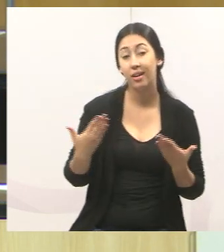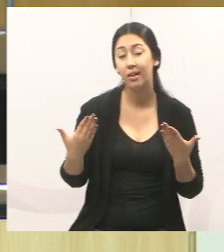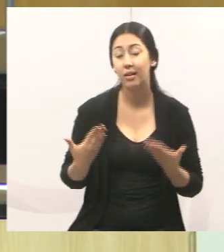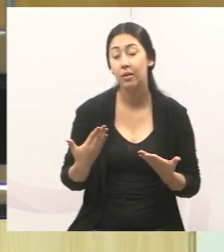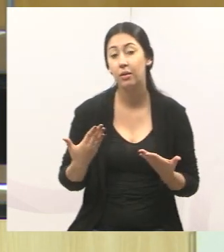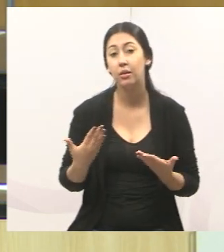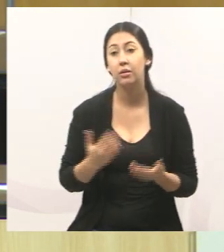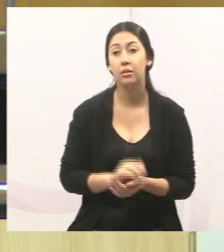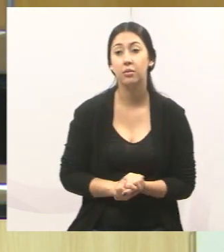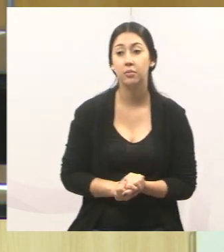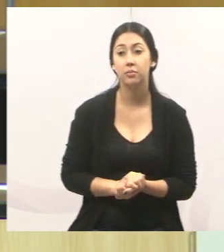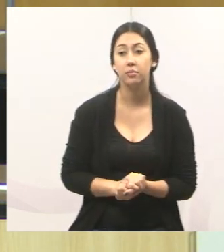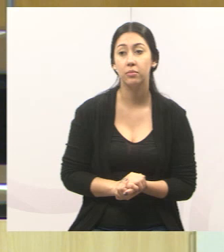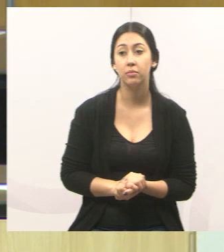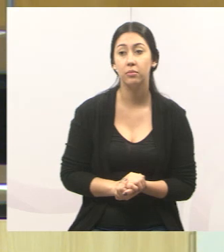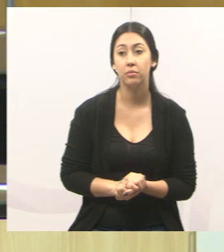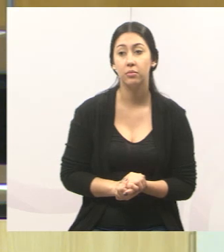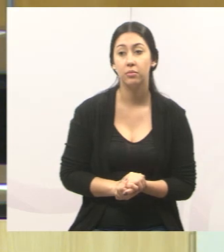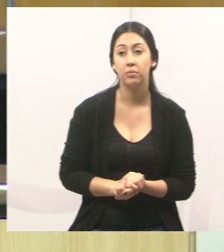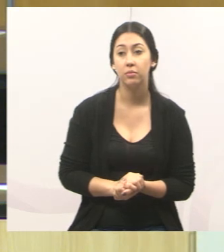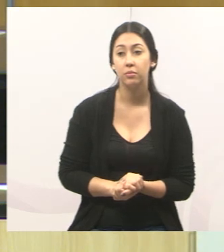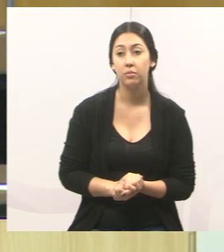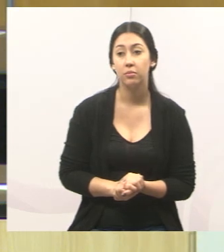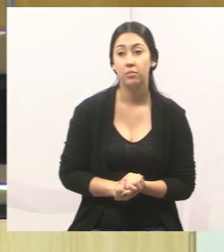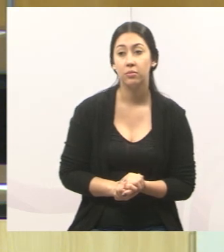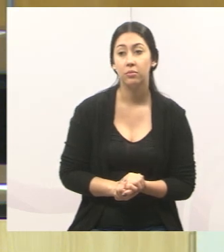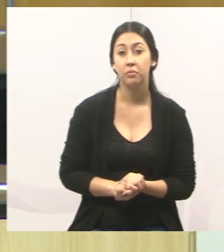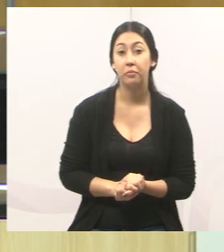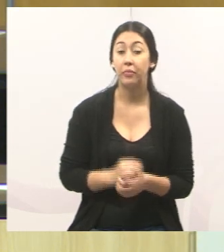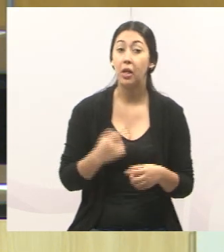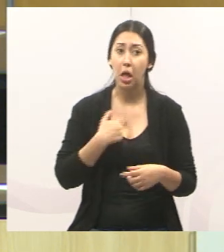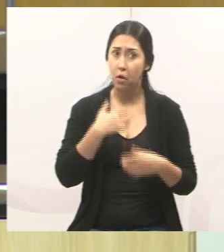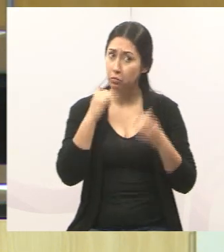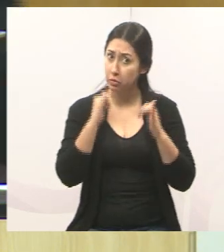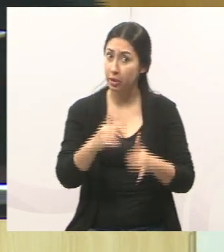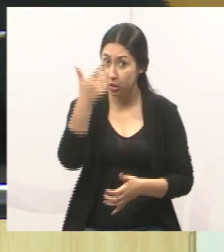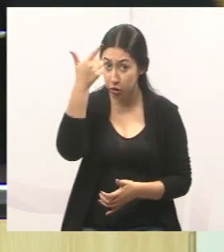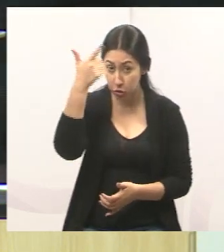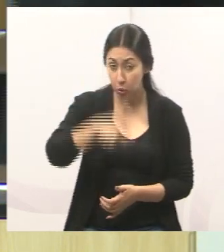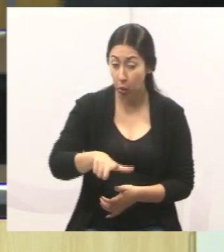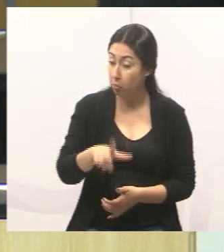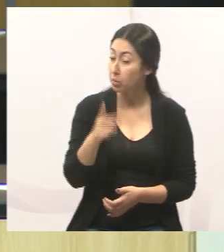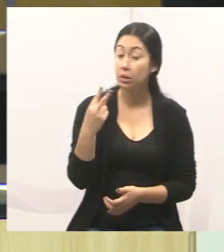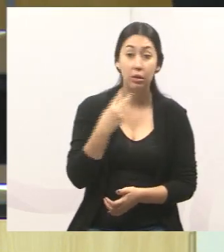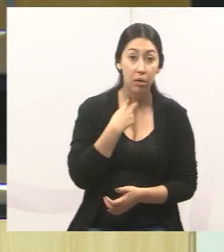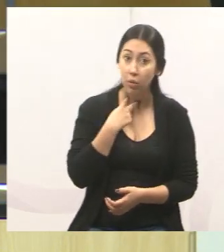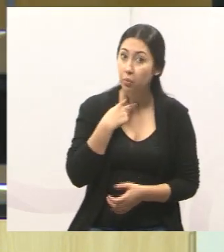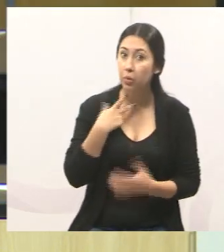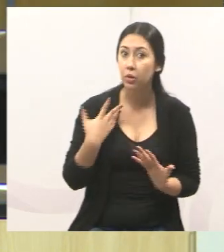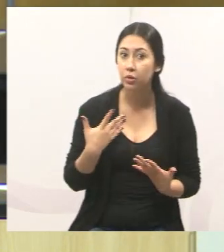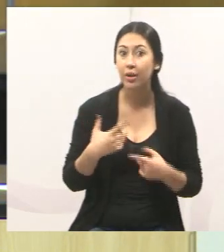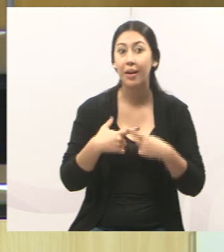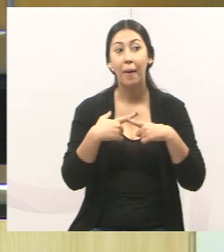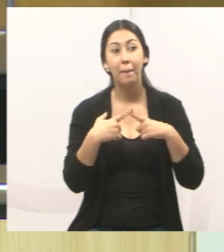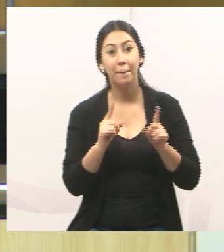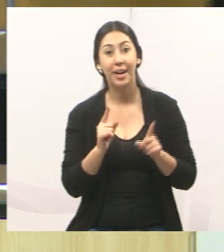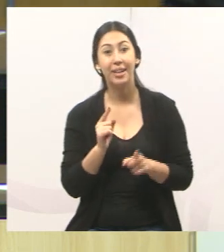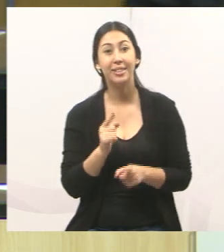processual, o que, repise-se, não é possível, constata-se que o requerente